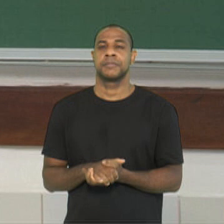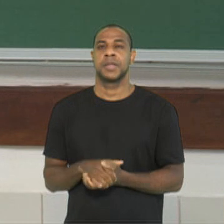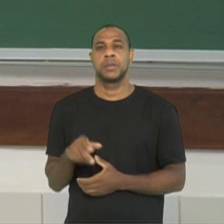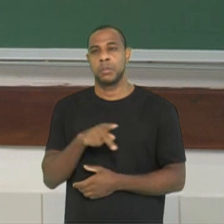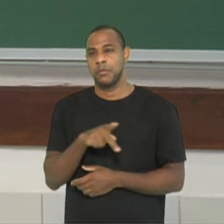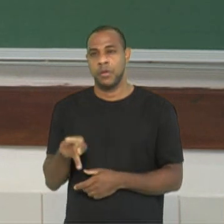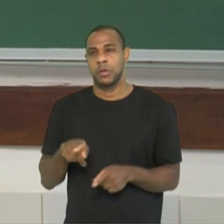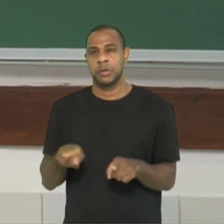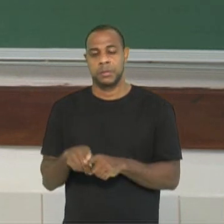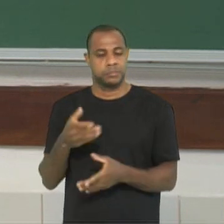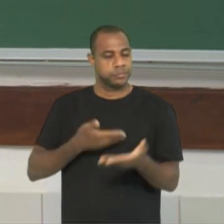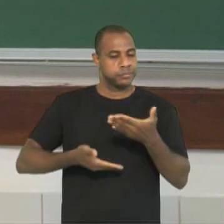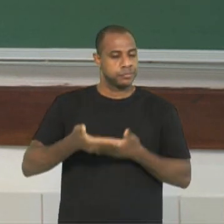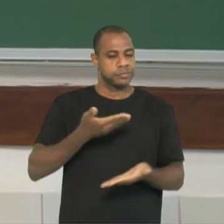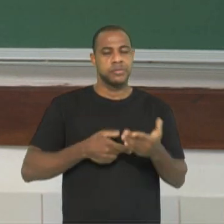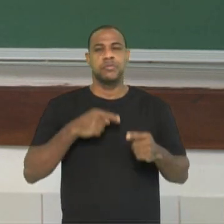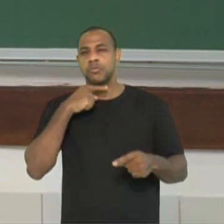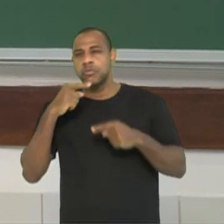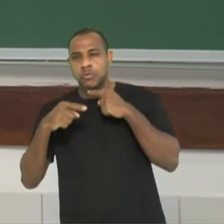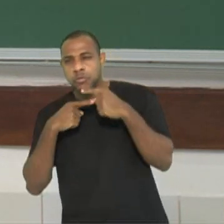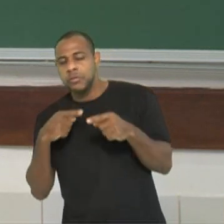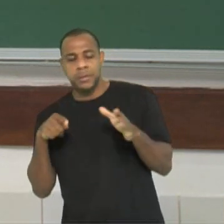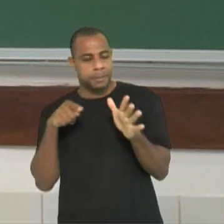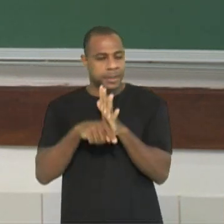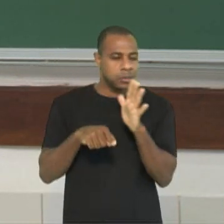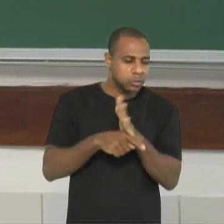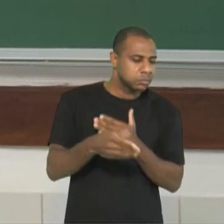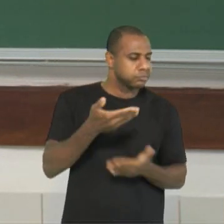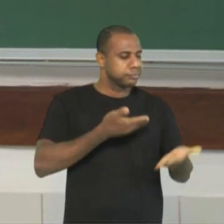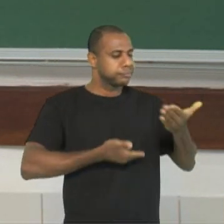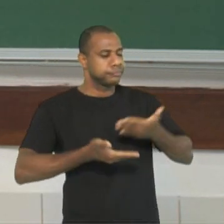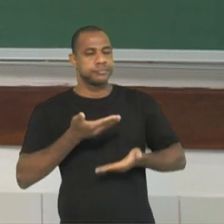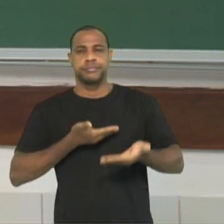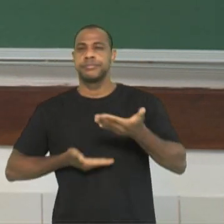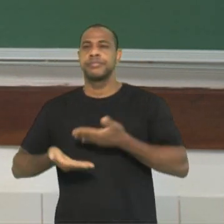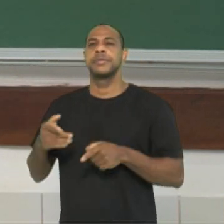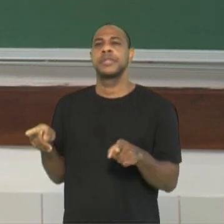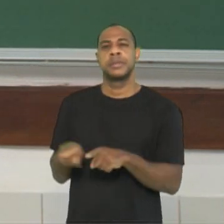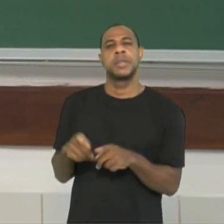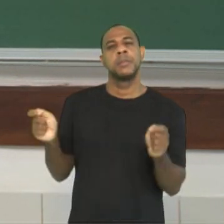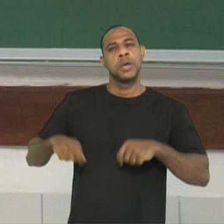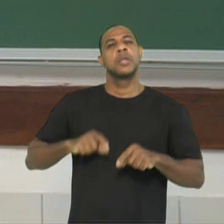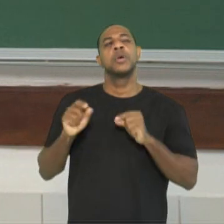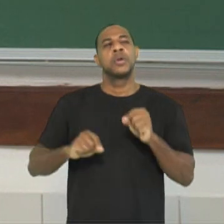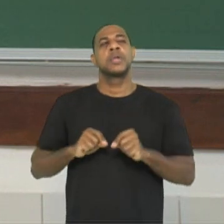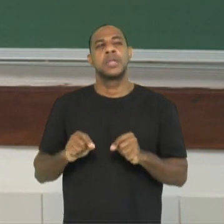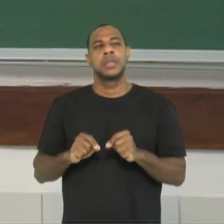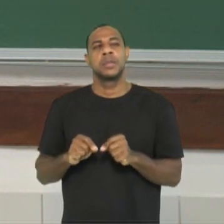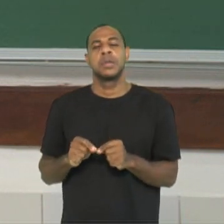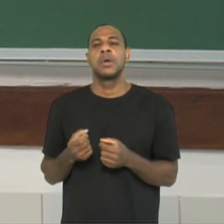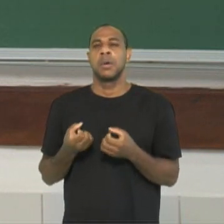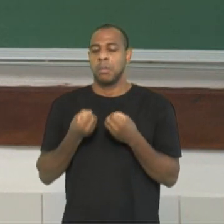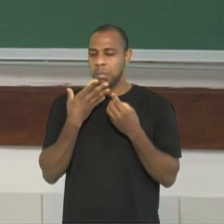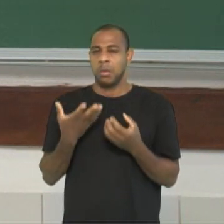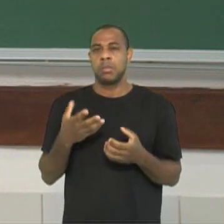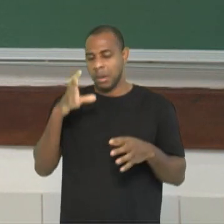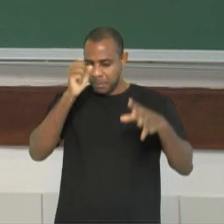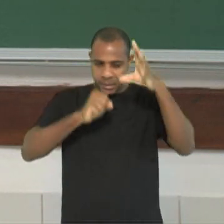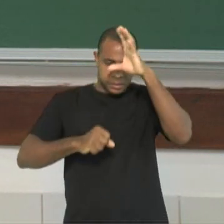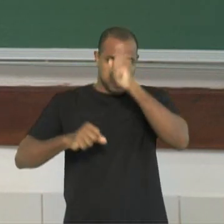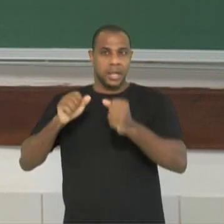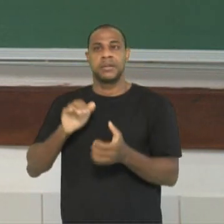sua professora, para que você tire dúvidas, interaja com eles e possa, assim, garantir o pleno